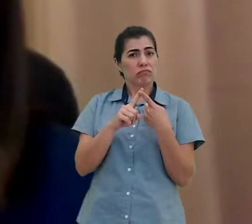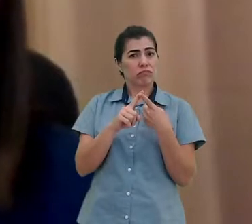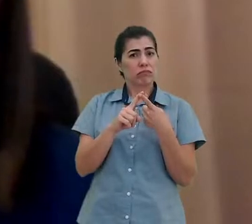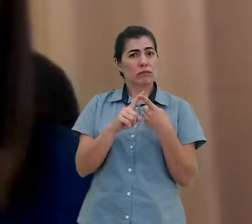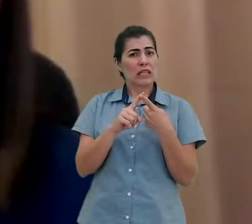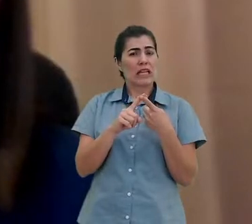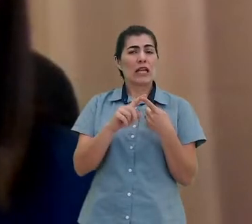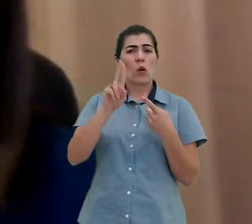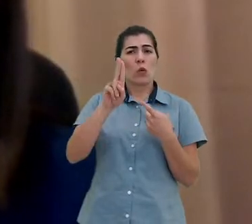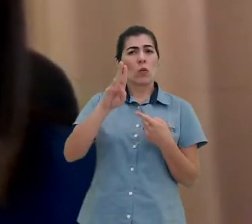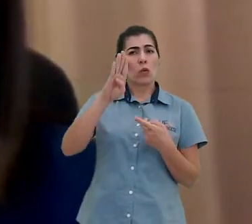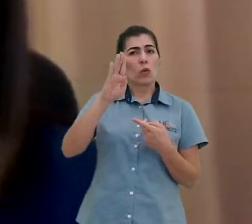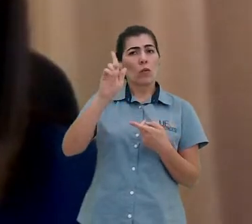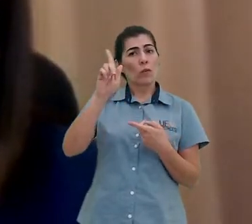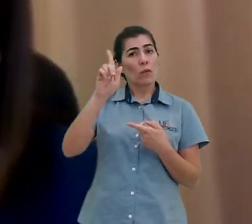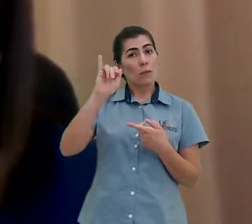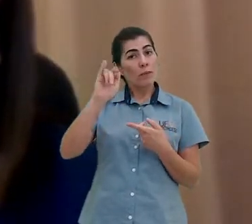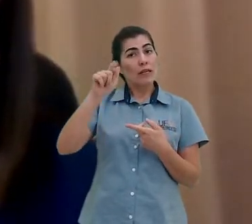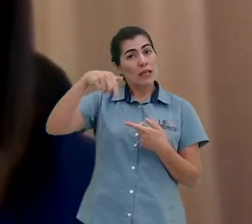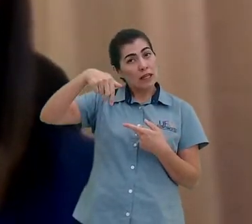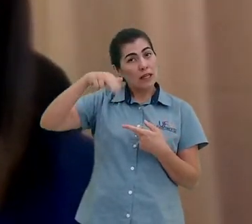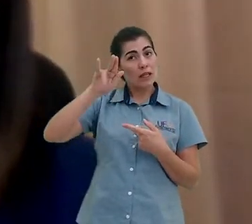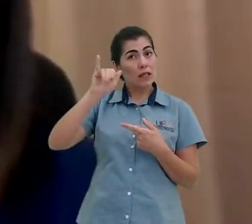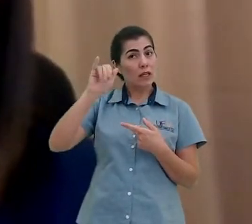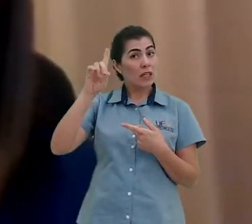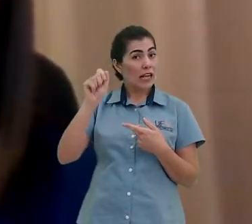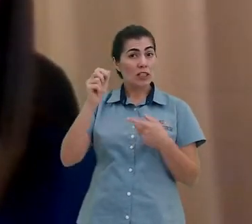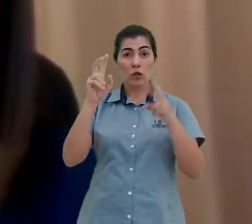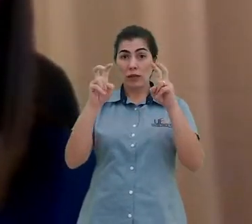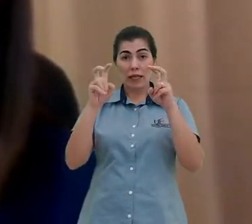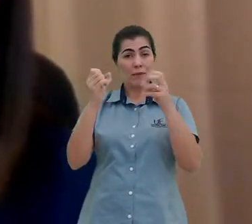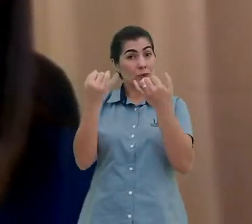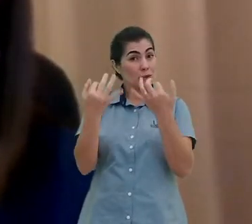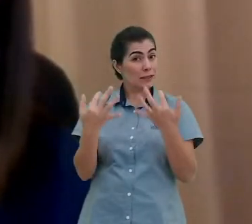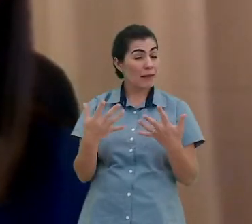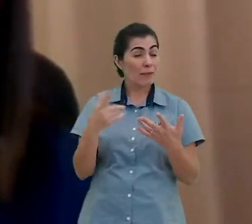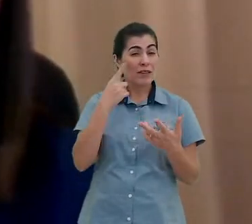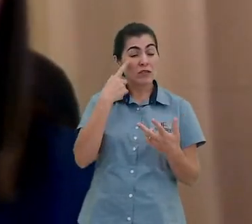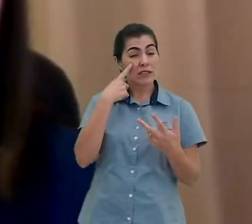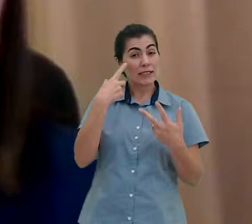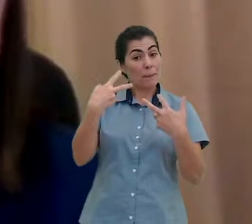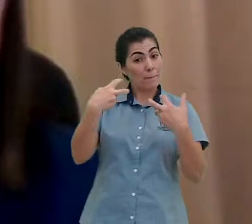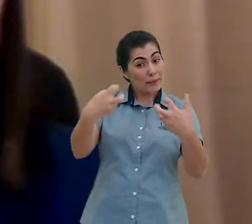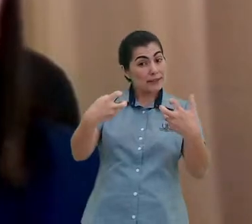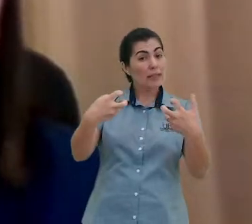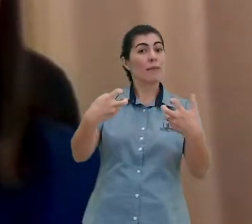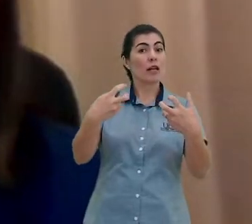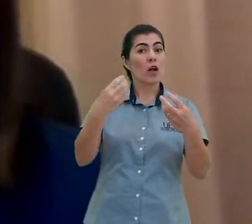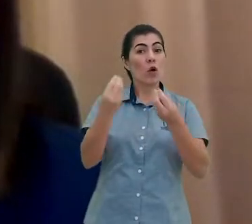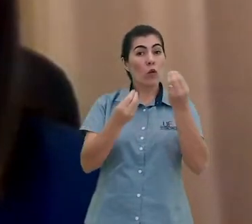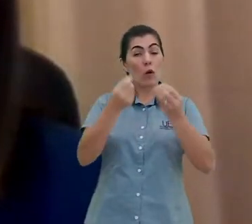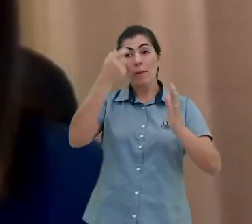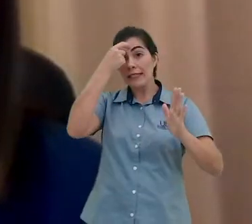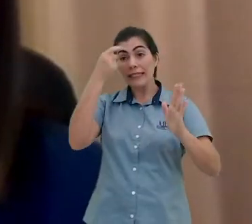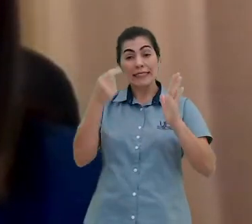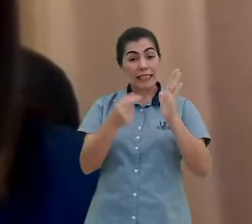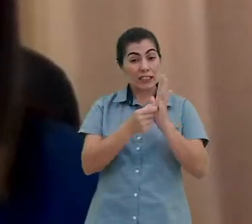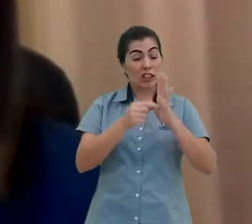falei explicitamente esse termo durante toda a palestra, mas eu acho que vocês perceberam, né? Como a inteligência artificial está em